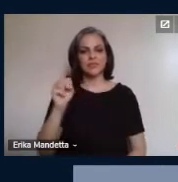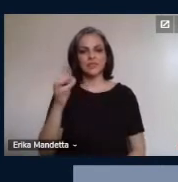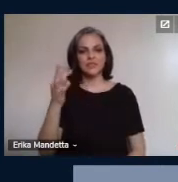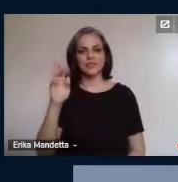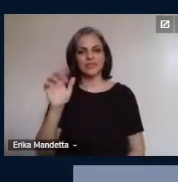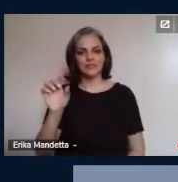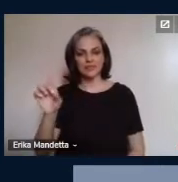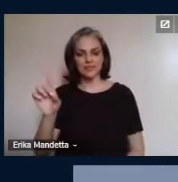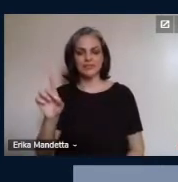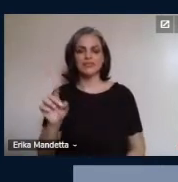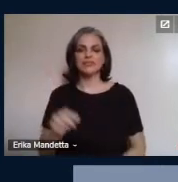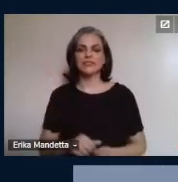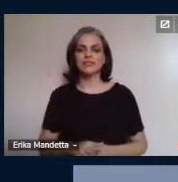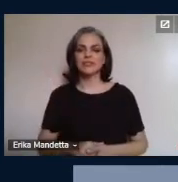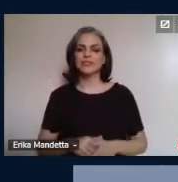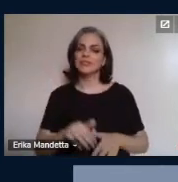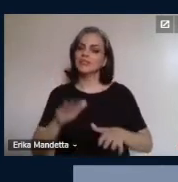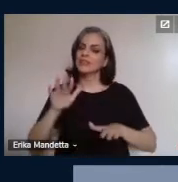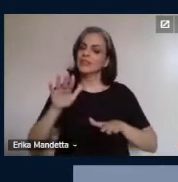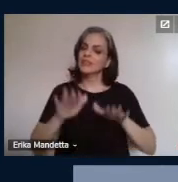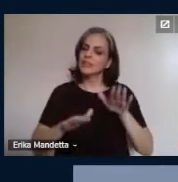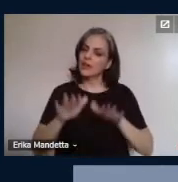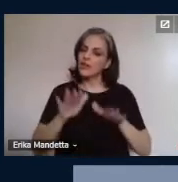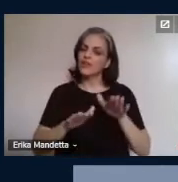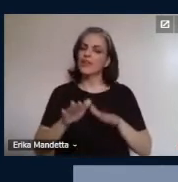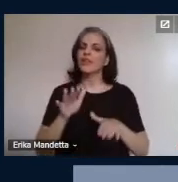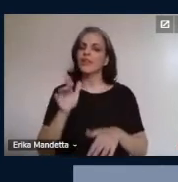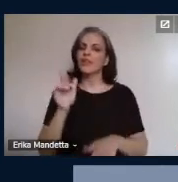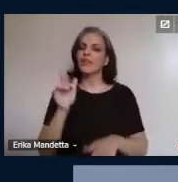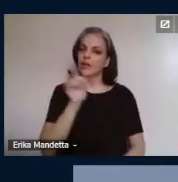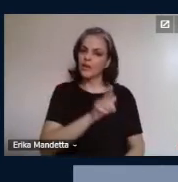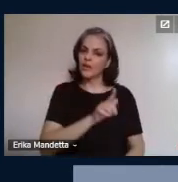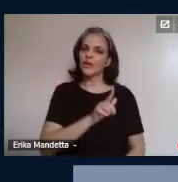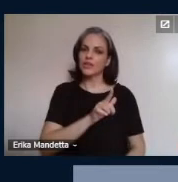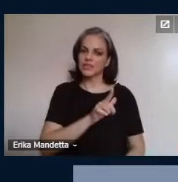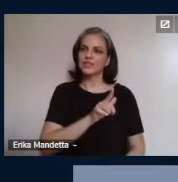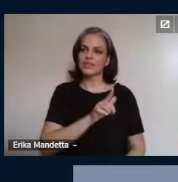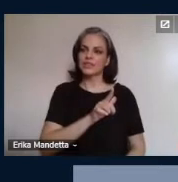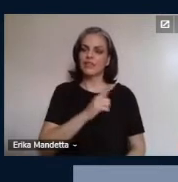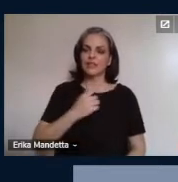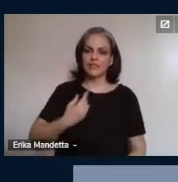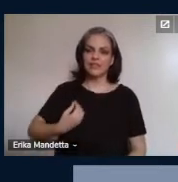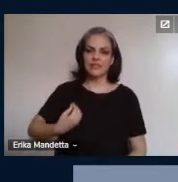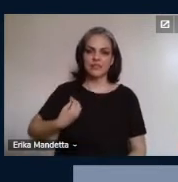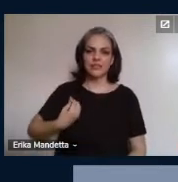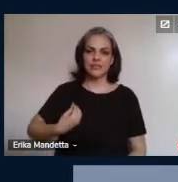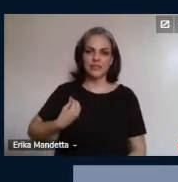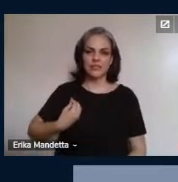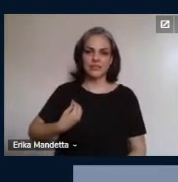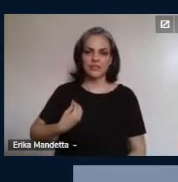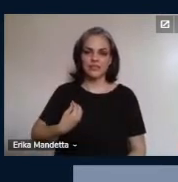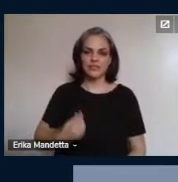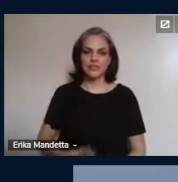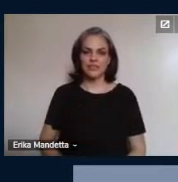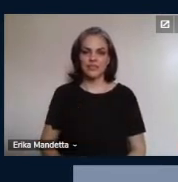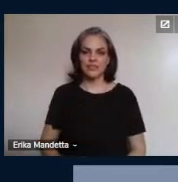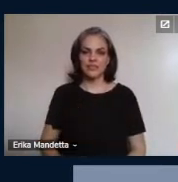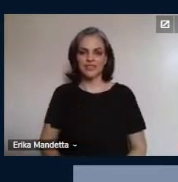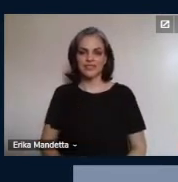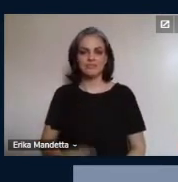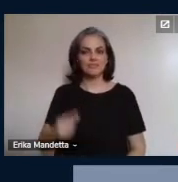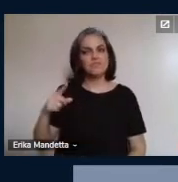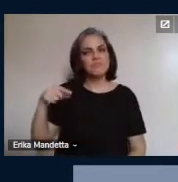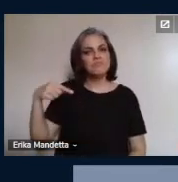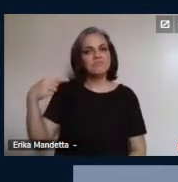talvez consiga nos visitar daqui a